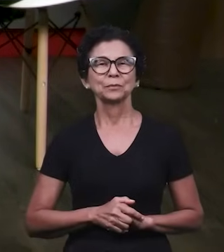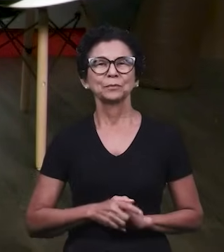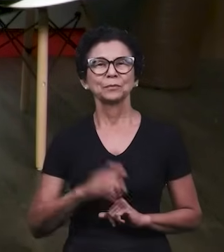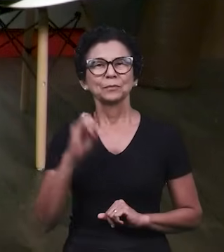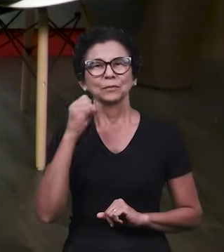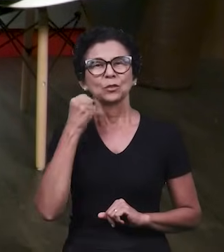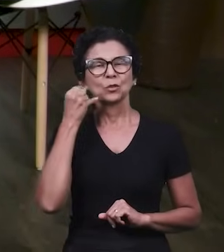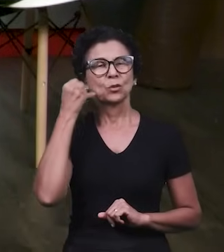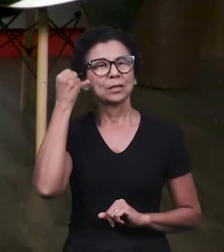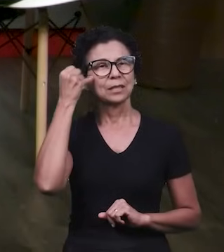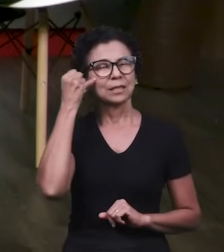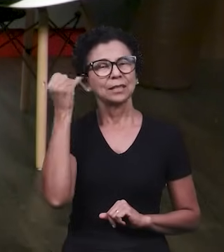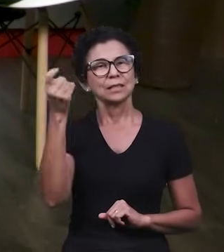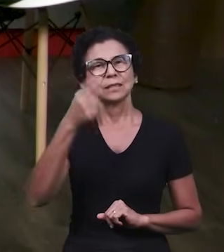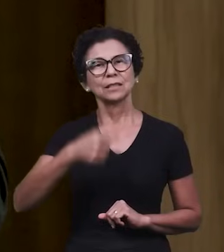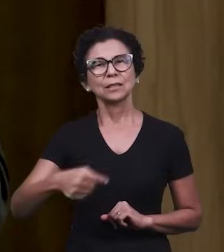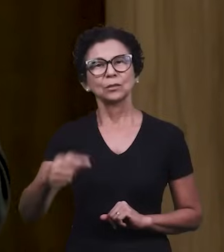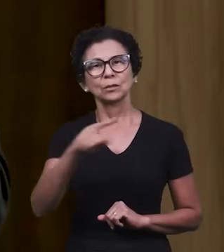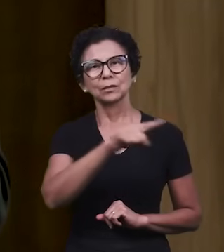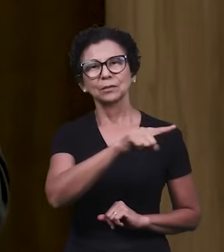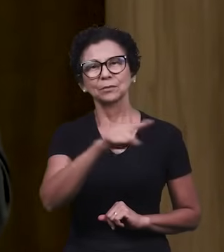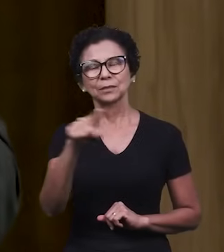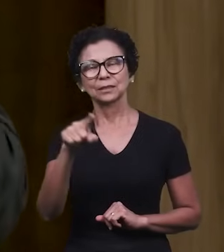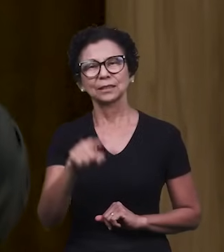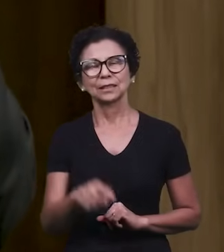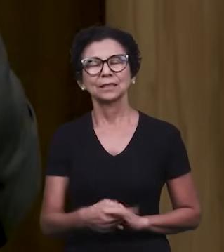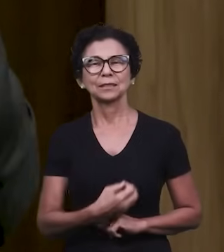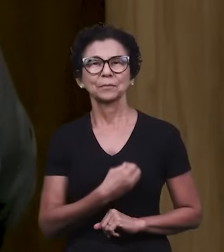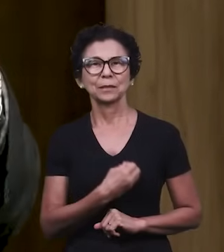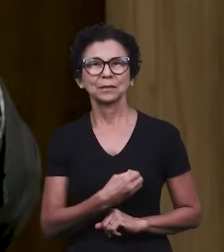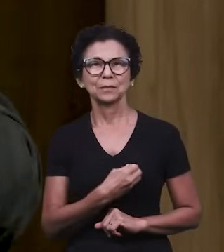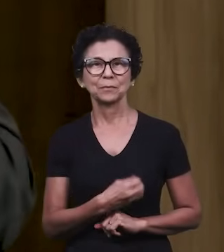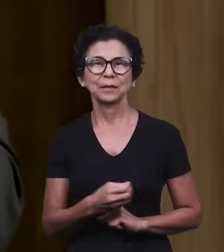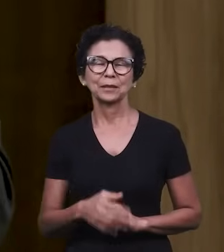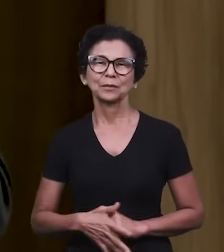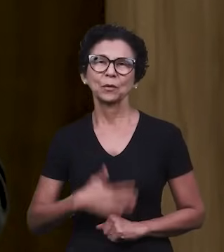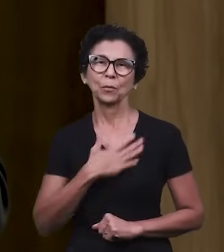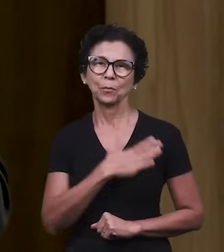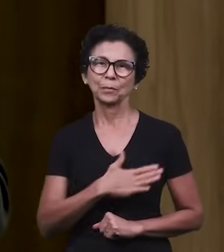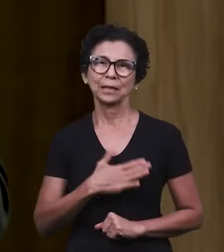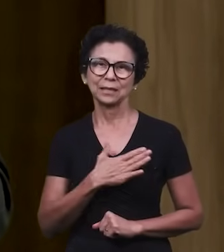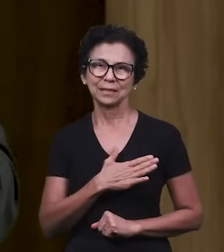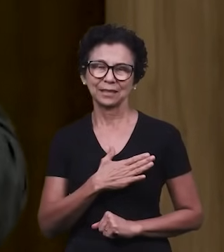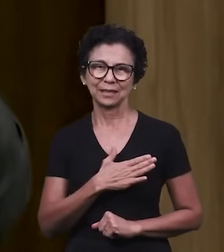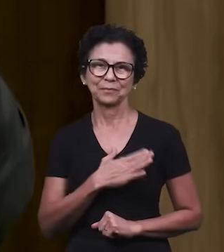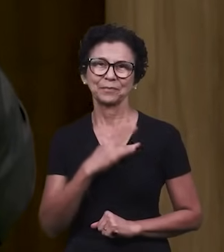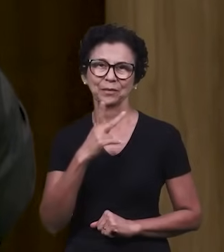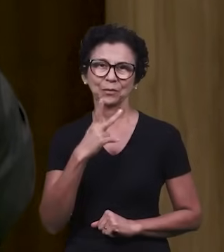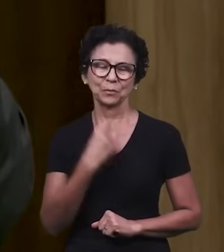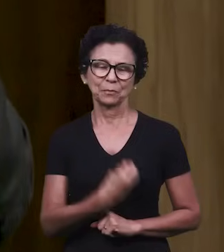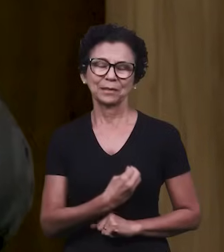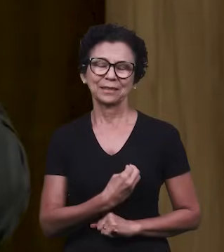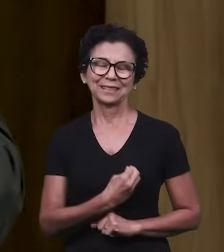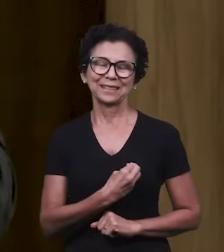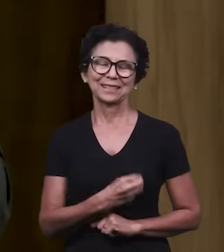do Senhor. Pai, Senhor, pastor a todos Deus. Vocês que participaram conosco, nos deram a honra da sua audiência,